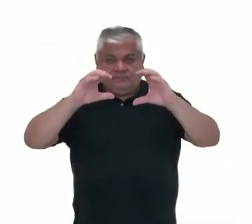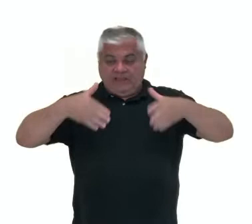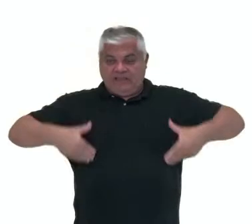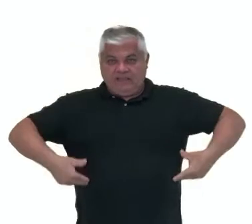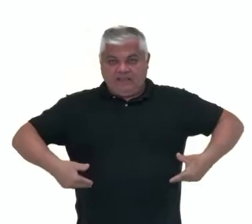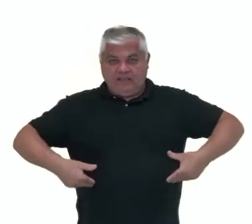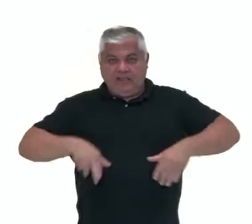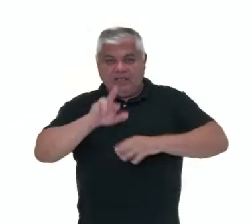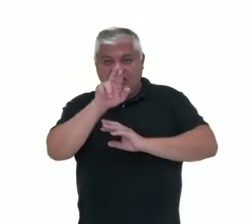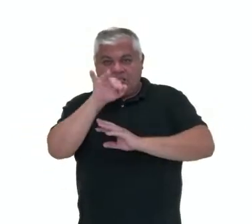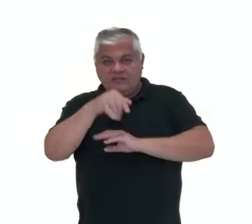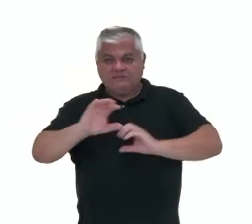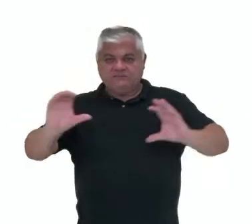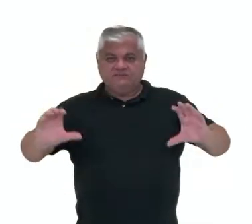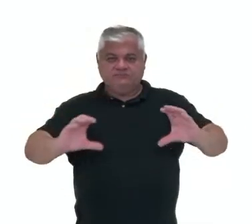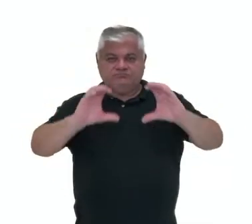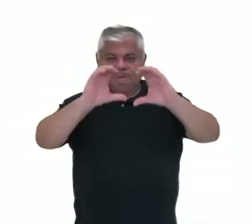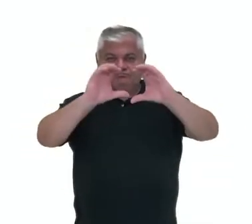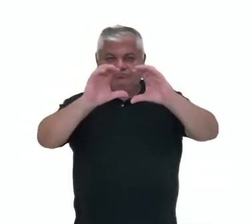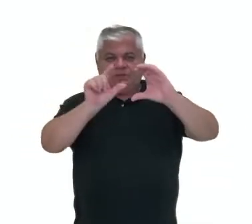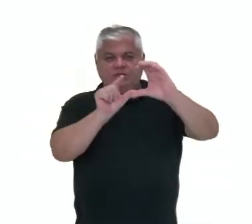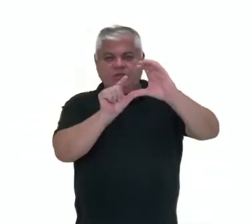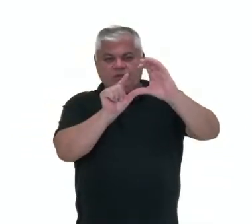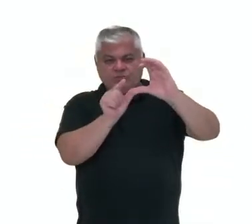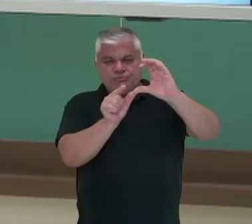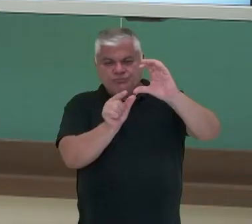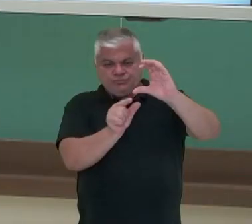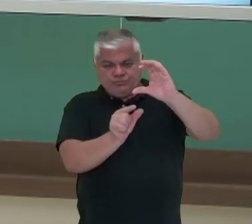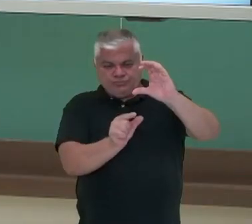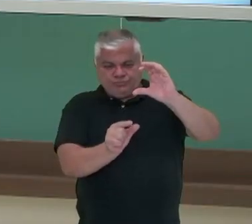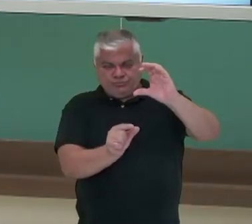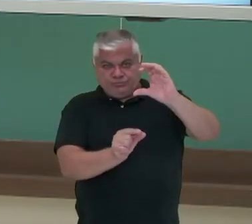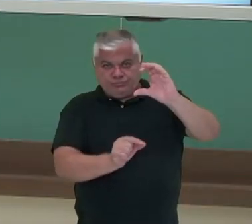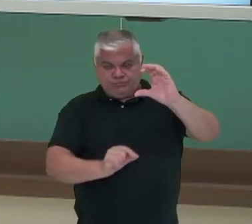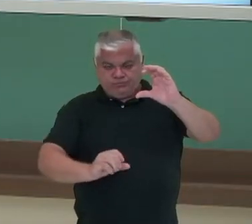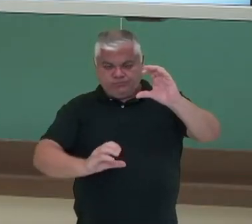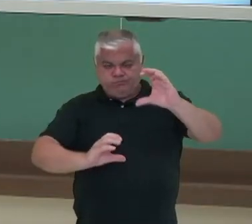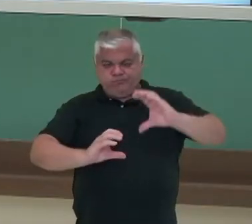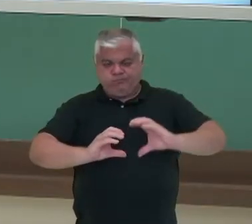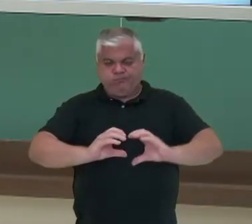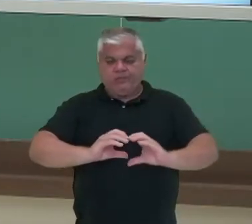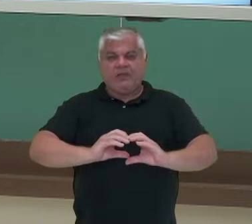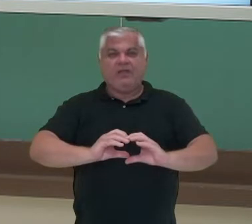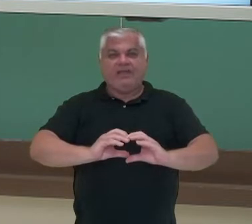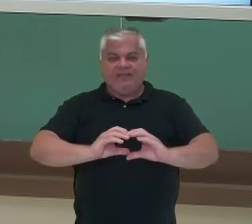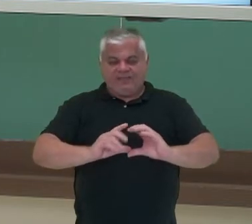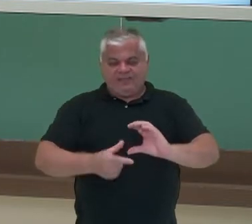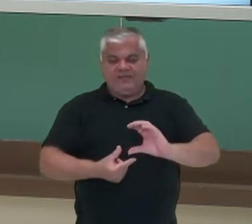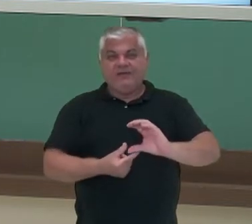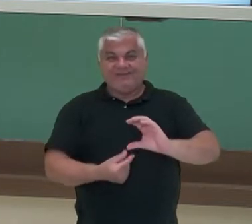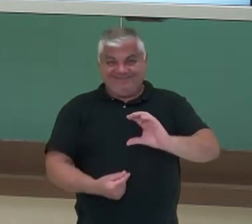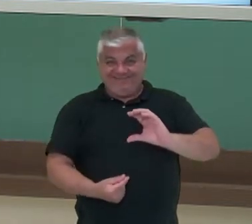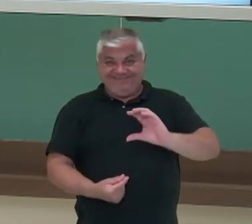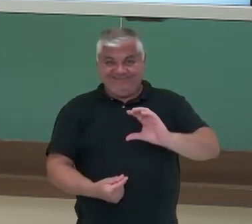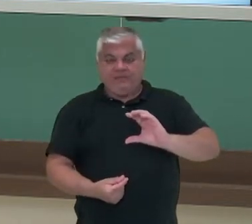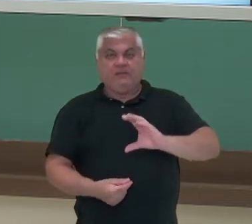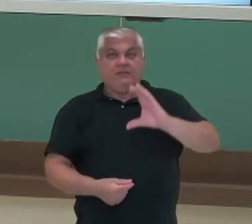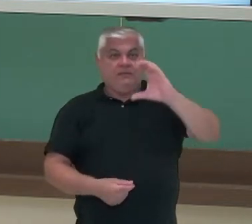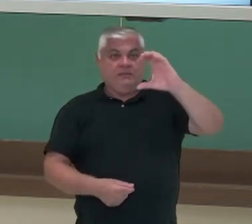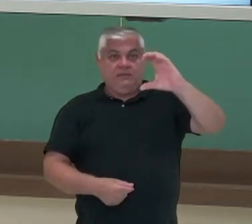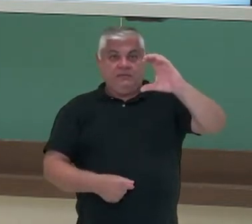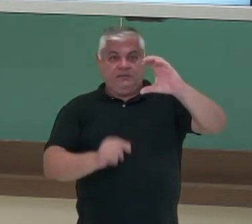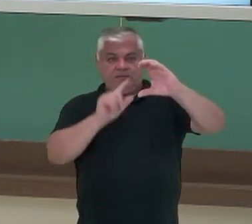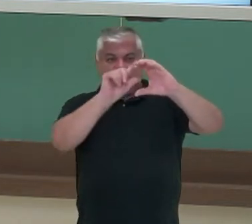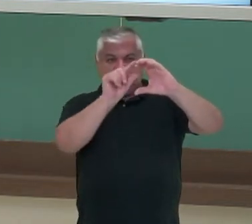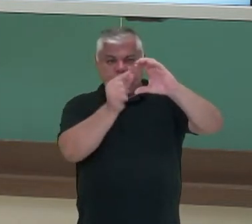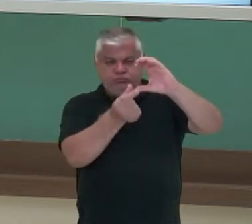rins ligados, então, ao uréter, à bexiga e à uretra. Então, aqui, quando a gente fala